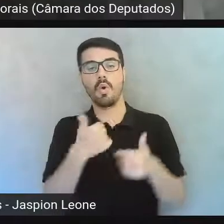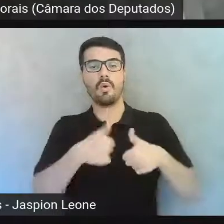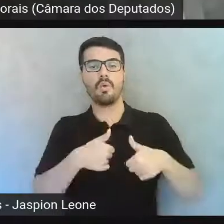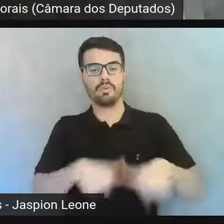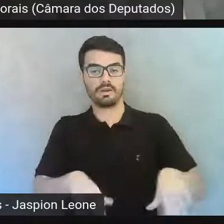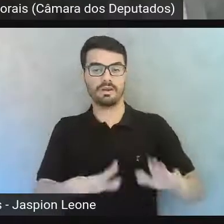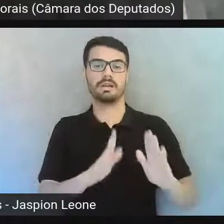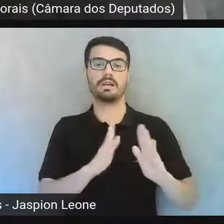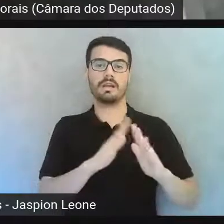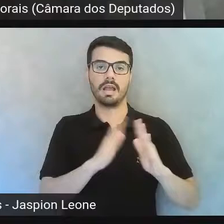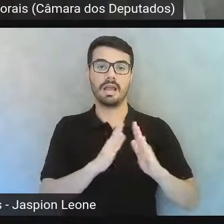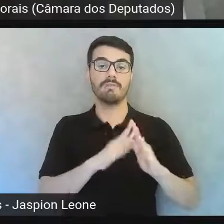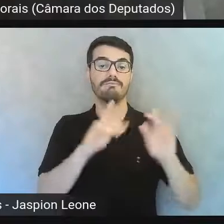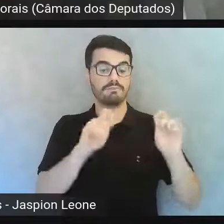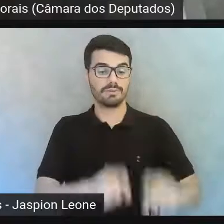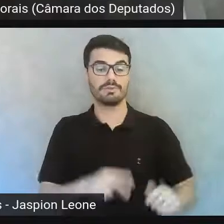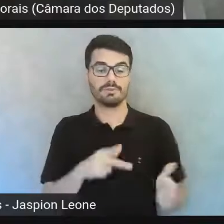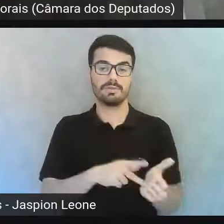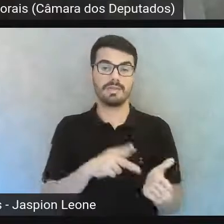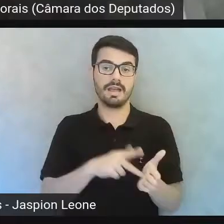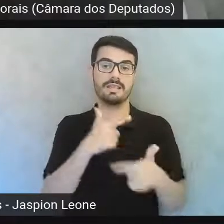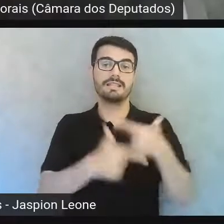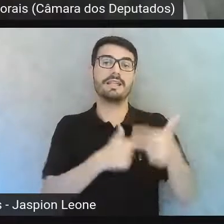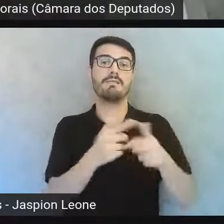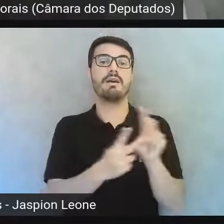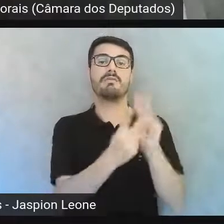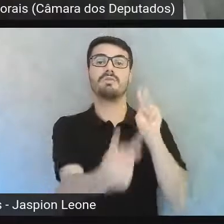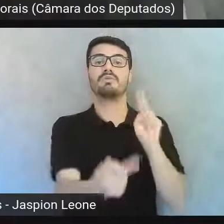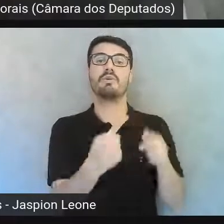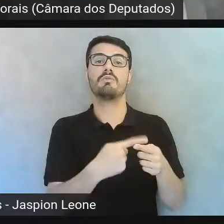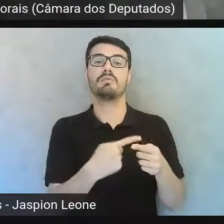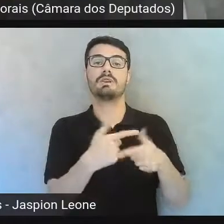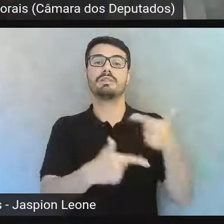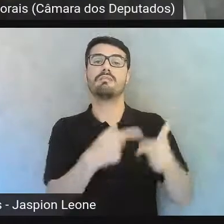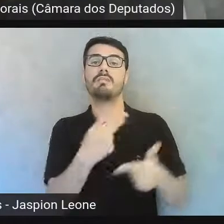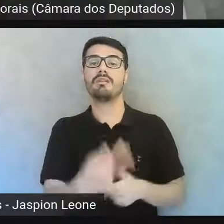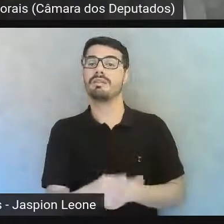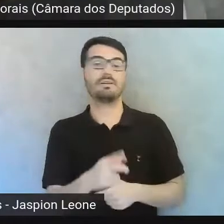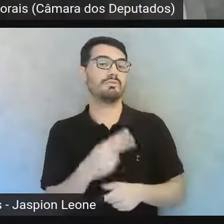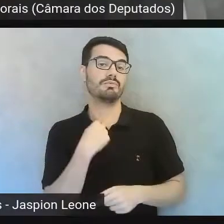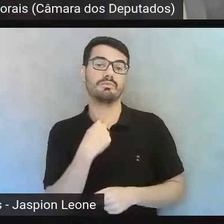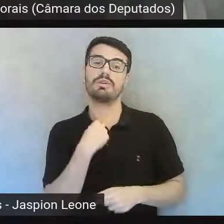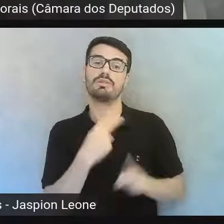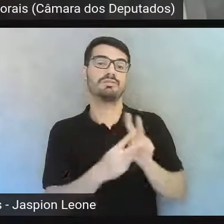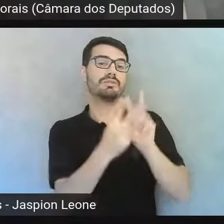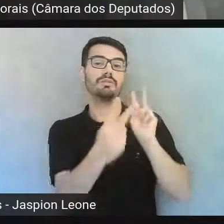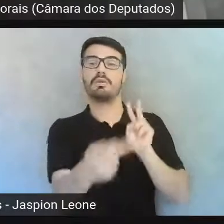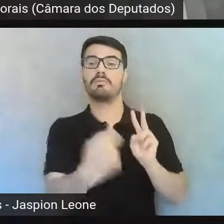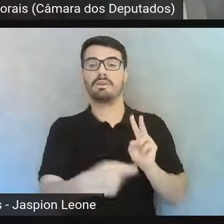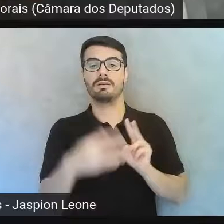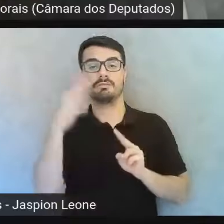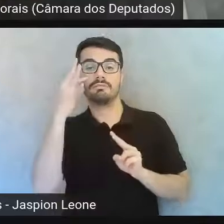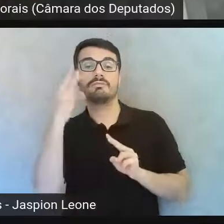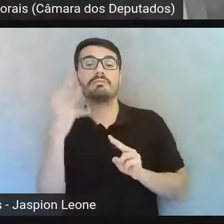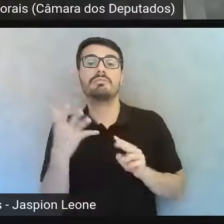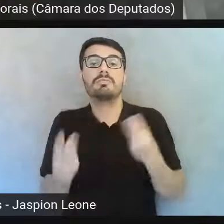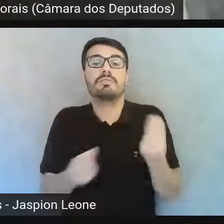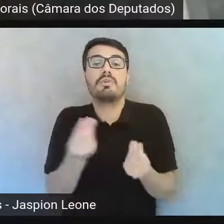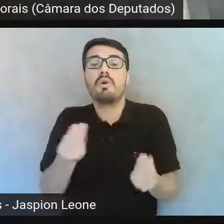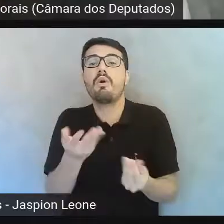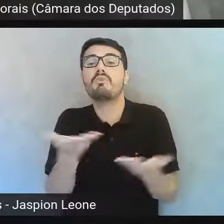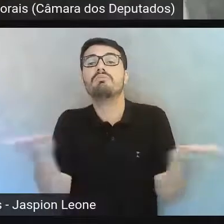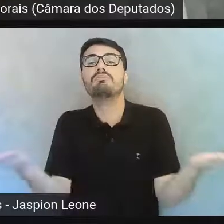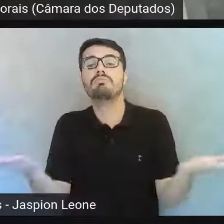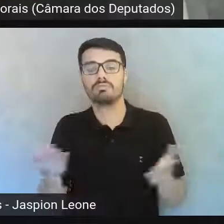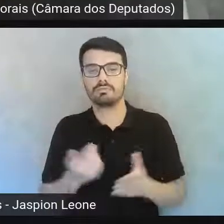possibilidade fática de trabalho remoto. Aí eu queria ouvir a opinião do senhor, doutor João, e depois o